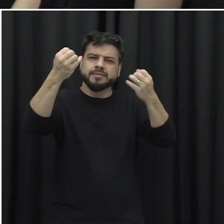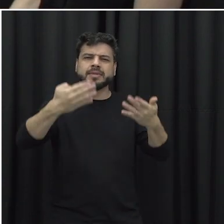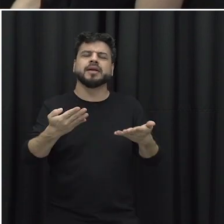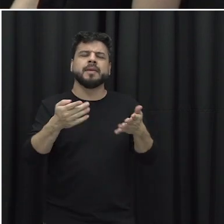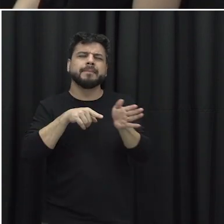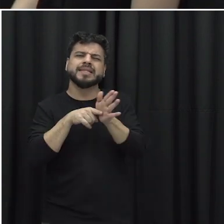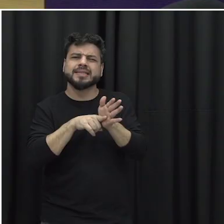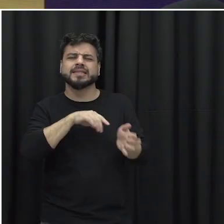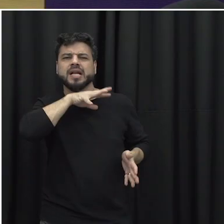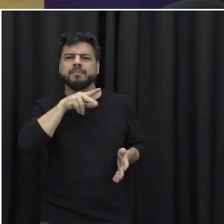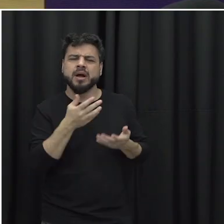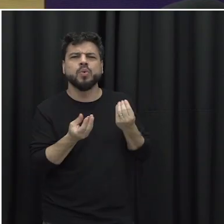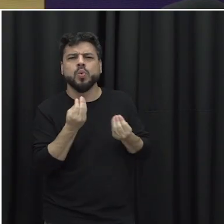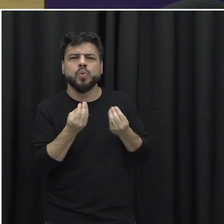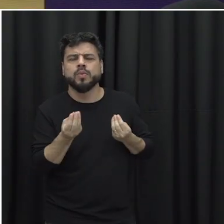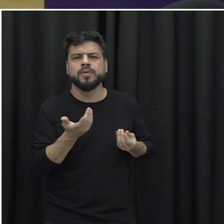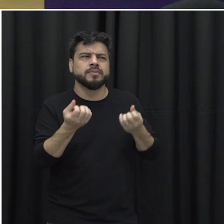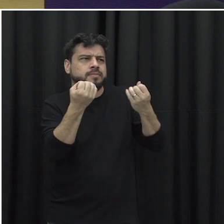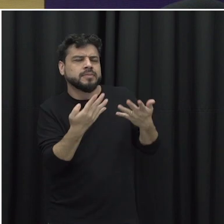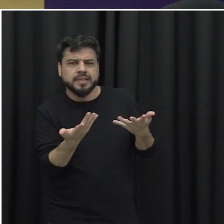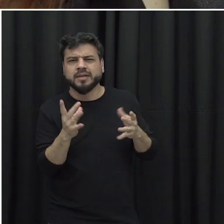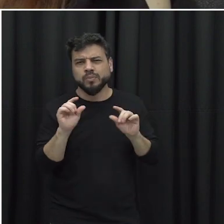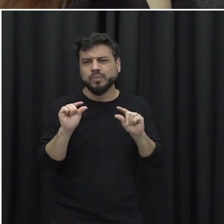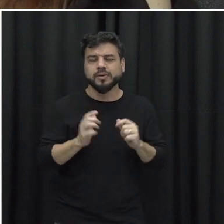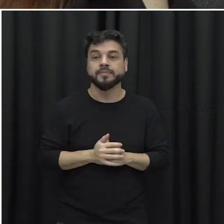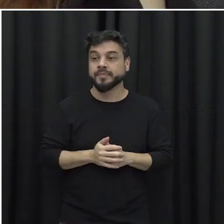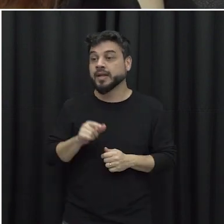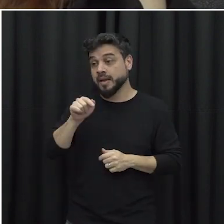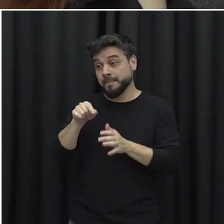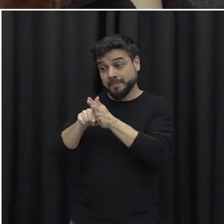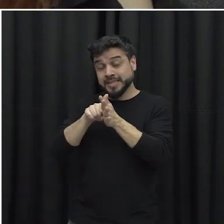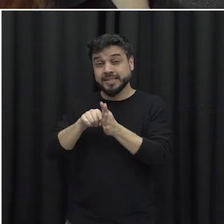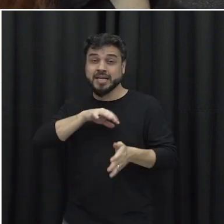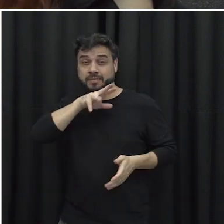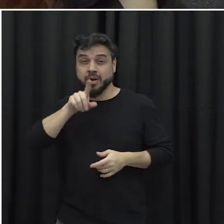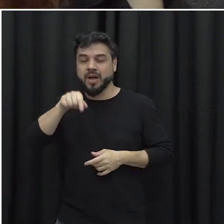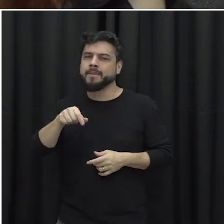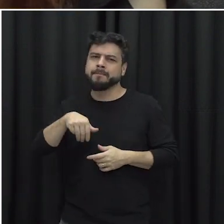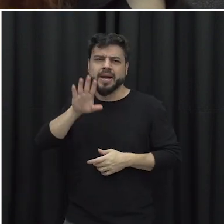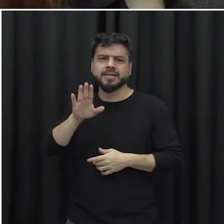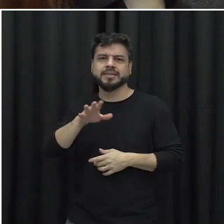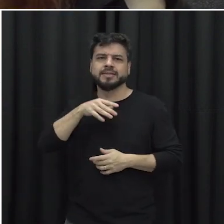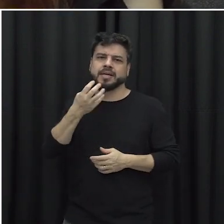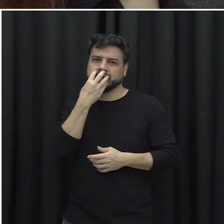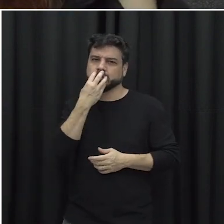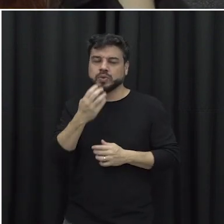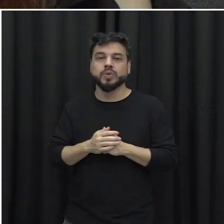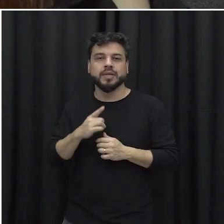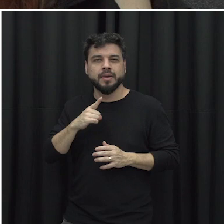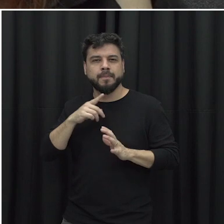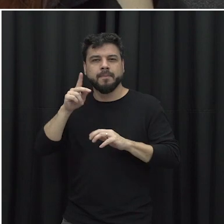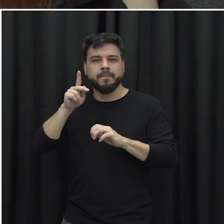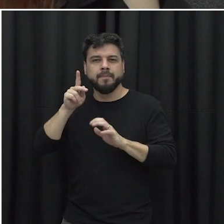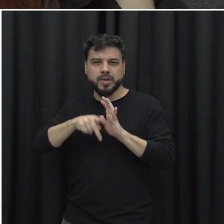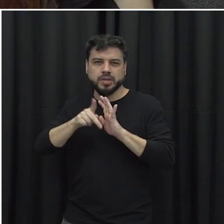começaram agora. Como é que ela é? Sim, essa pesquisa com animais basicamente é com cães. né? Então, é um projeto também de um aluno de